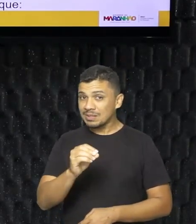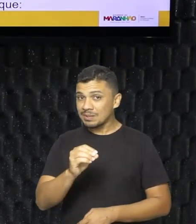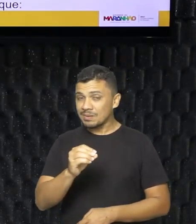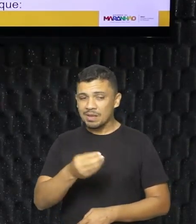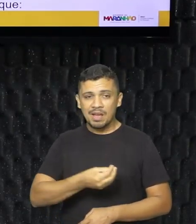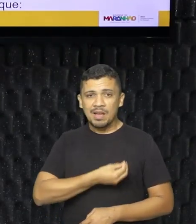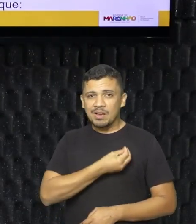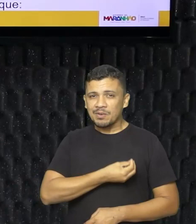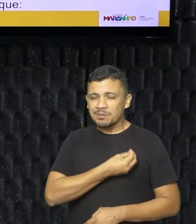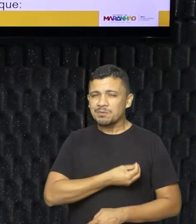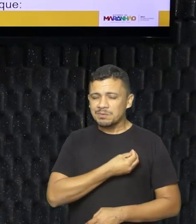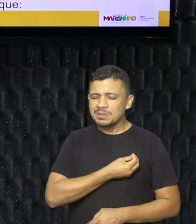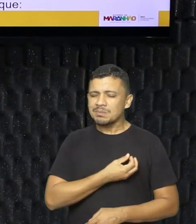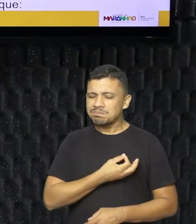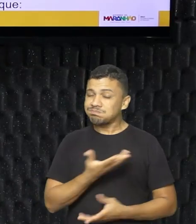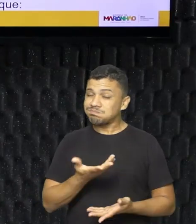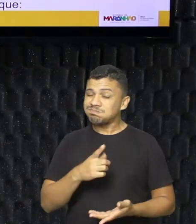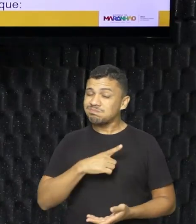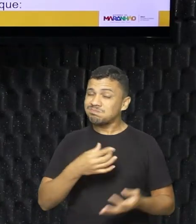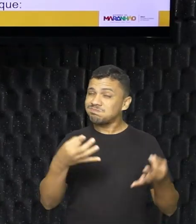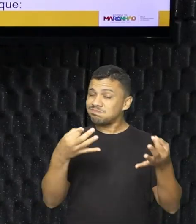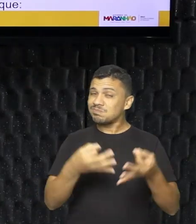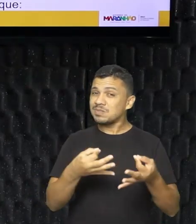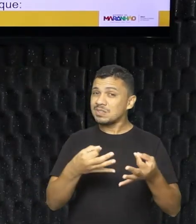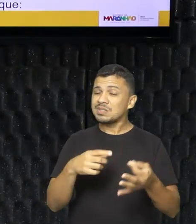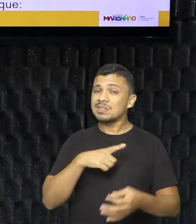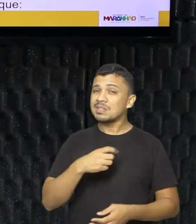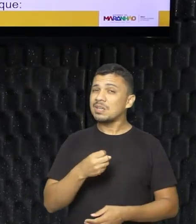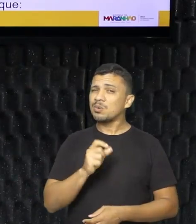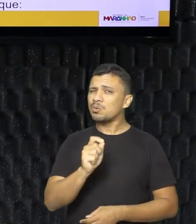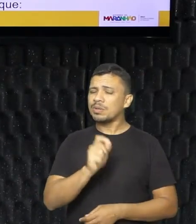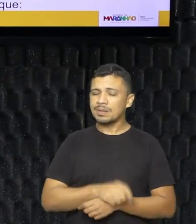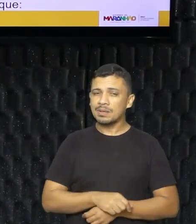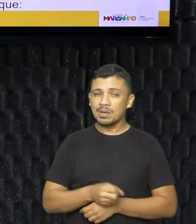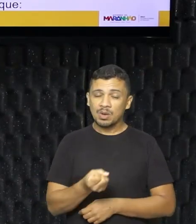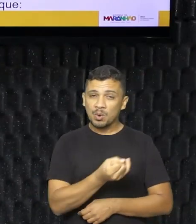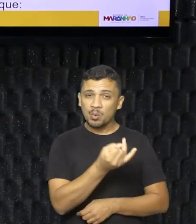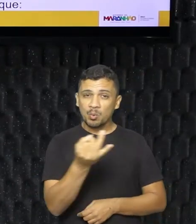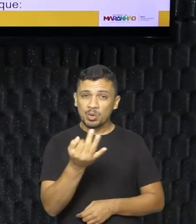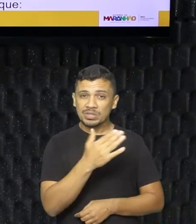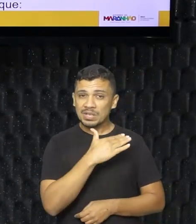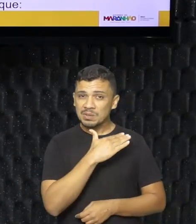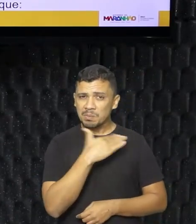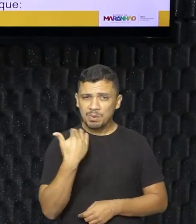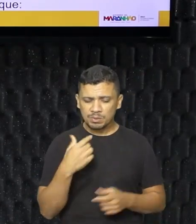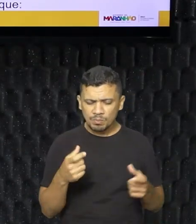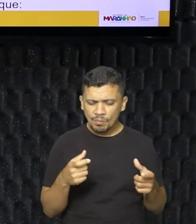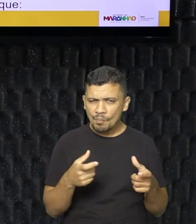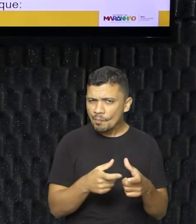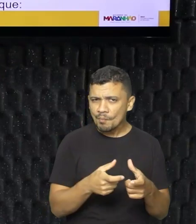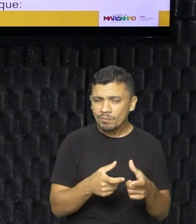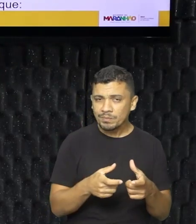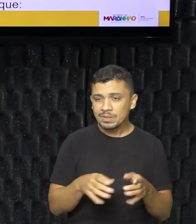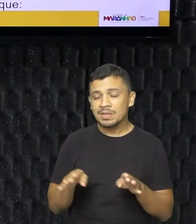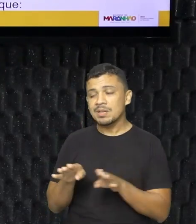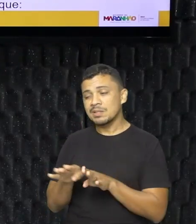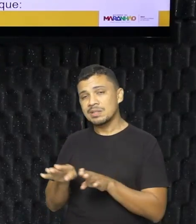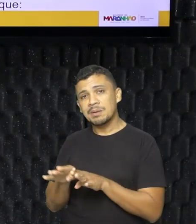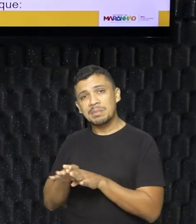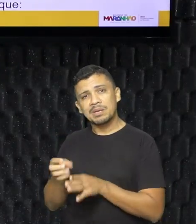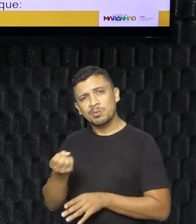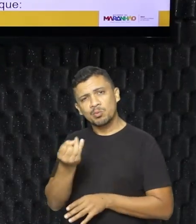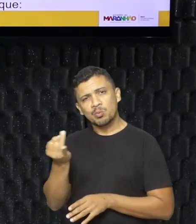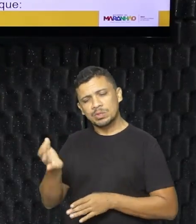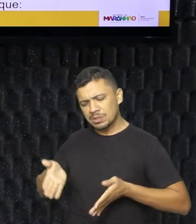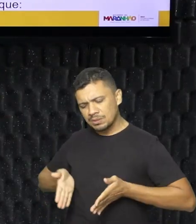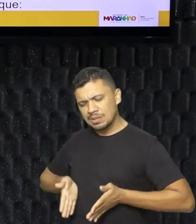tão excepcionais que a gente vai ter uma mortalidade menor. E a natalidade? Também. Mas qual é a